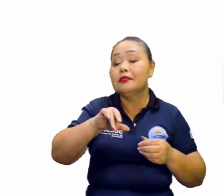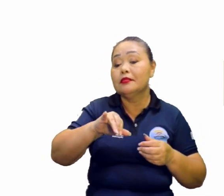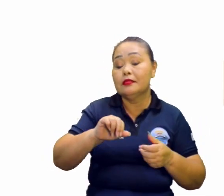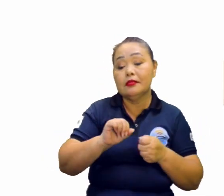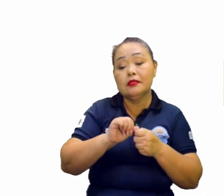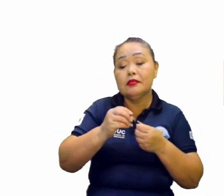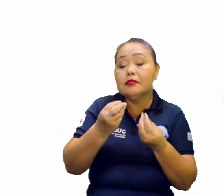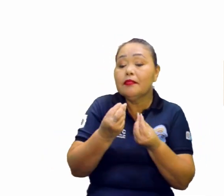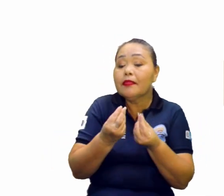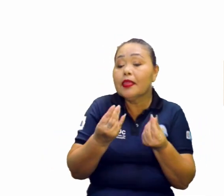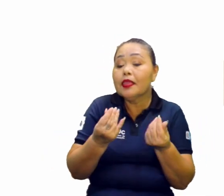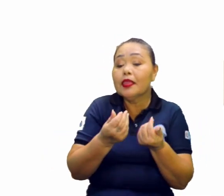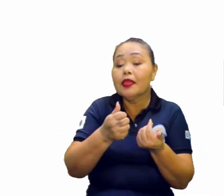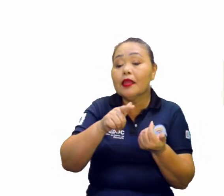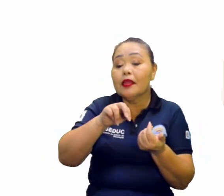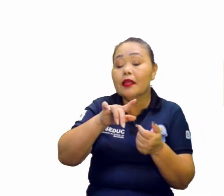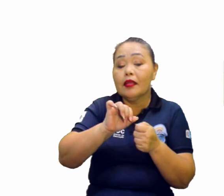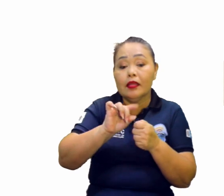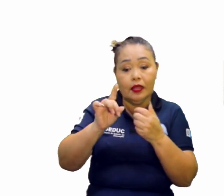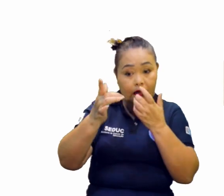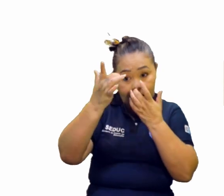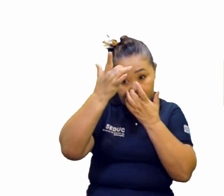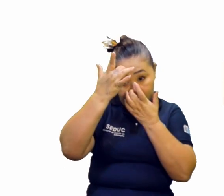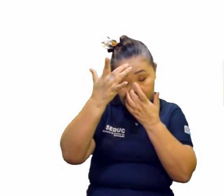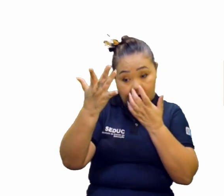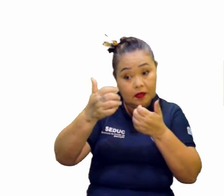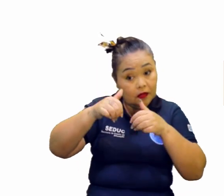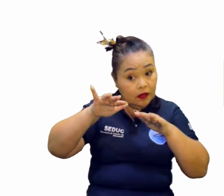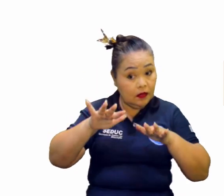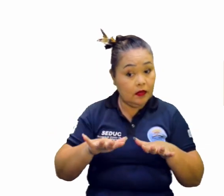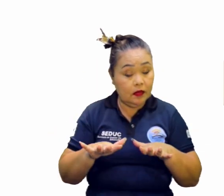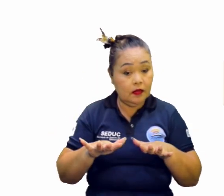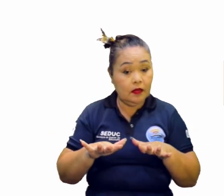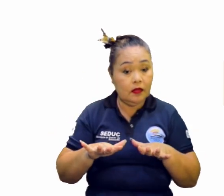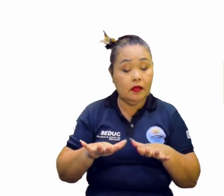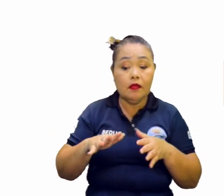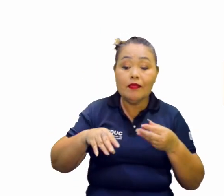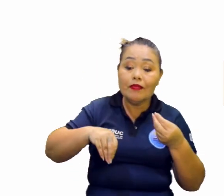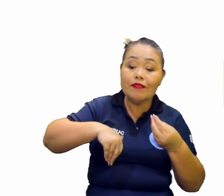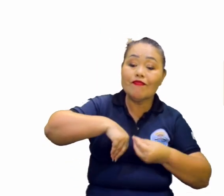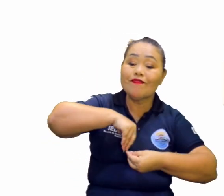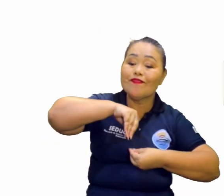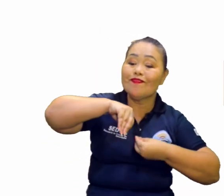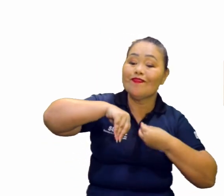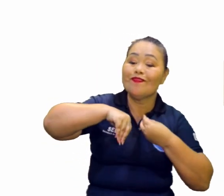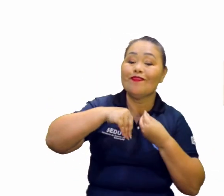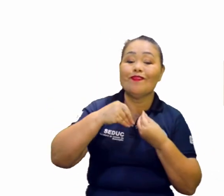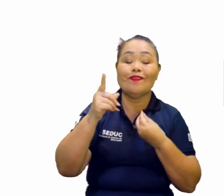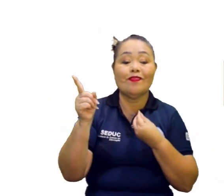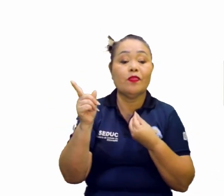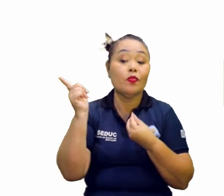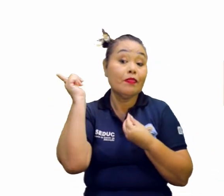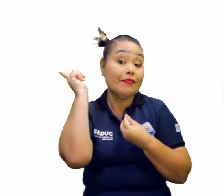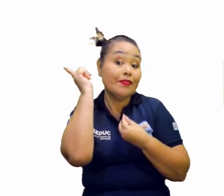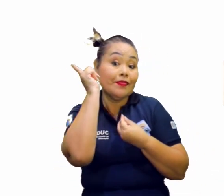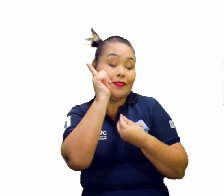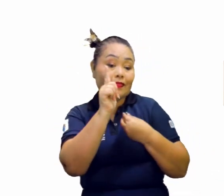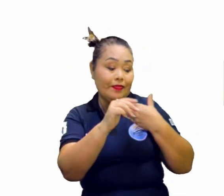seja, de fácil compactação. Ela vai ter uma mescla disso tudo. E aí eu vou conseguir ter o